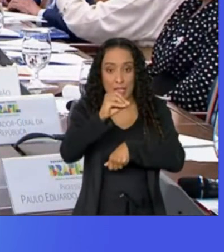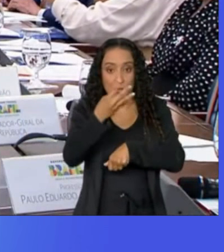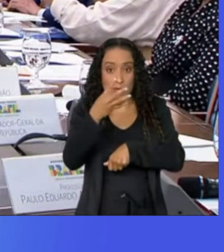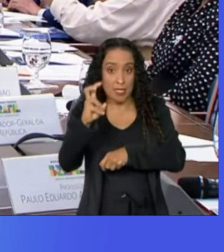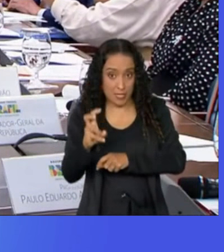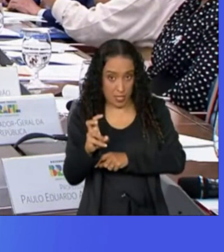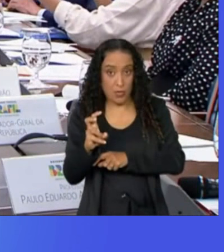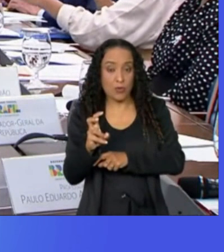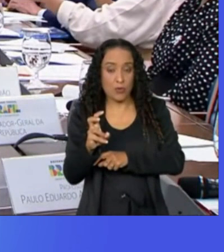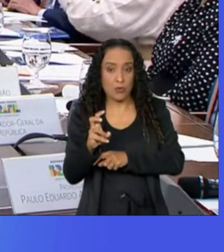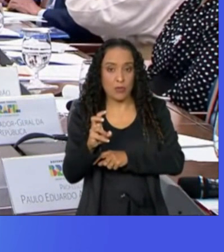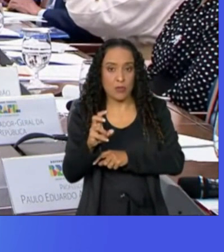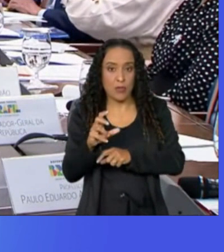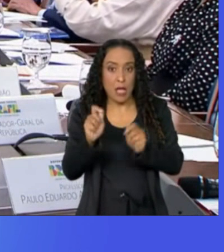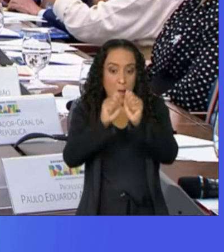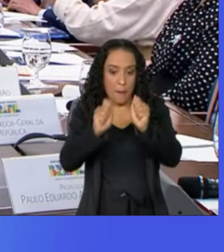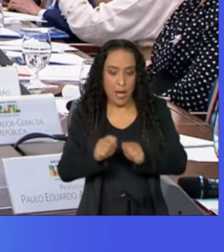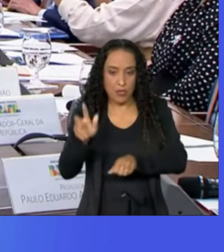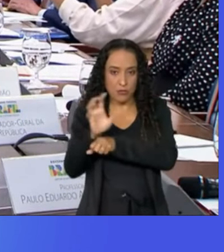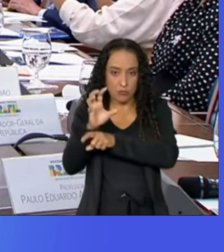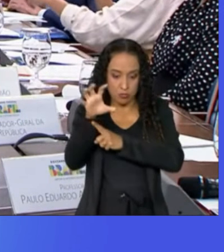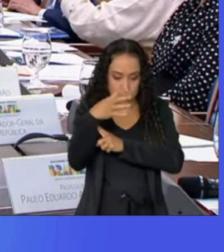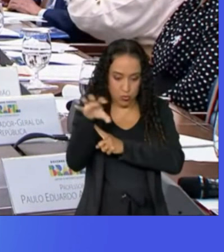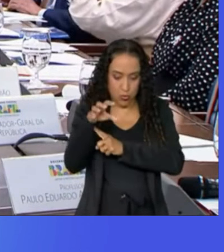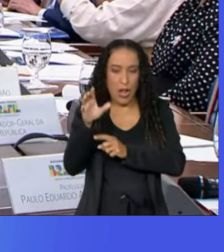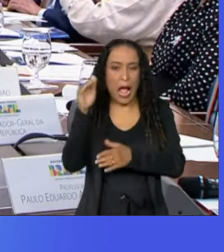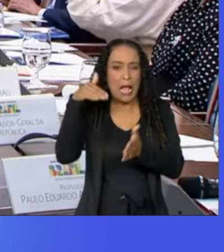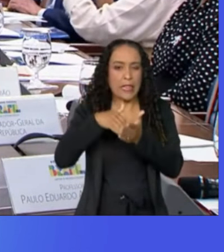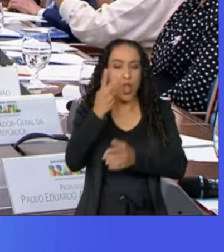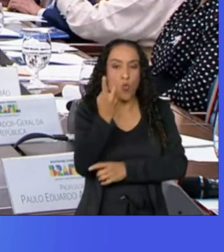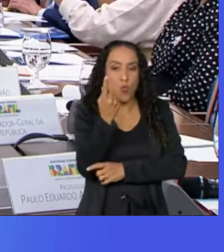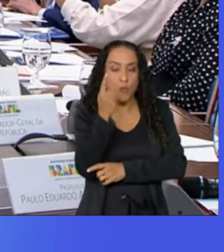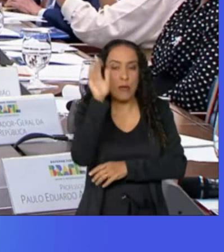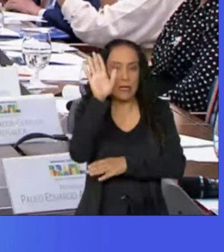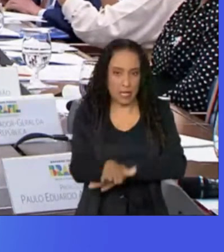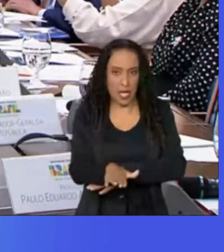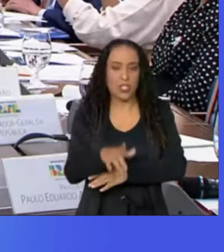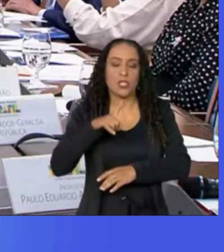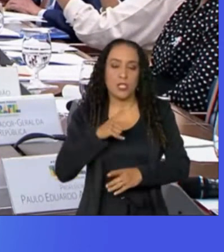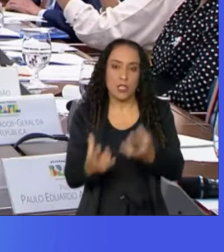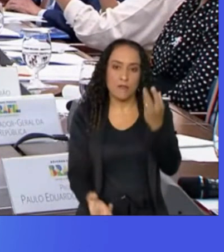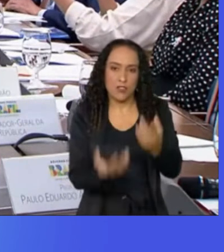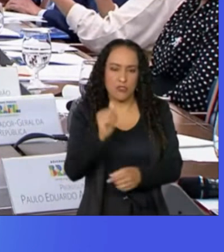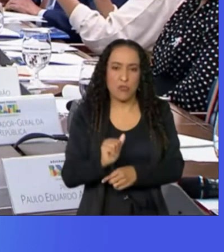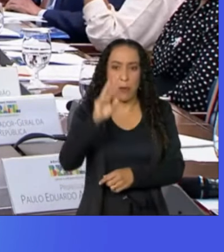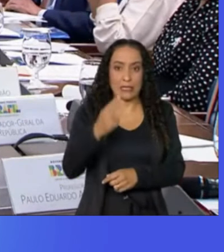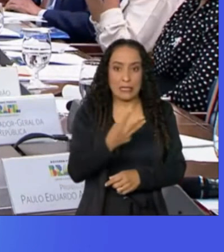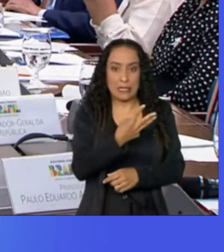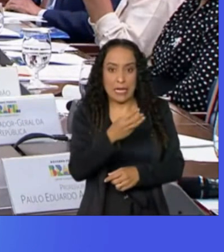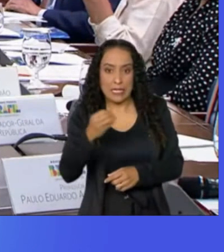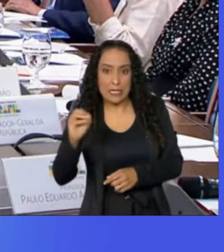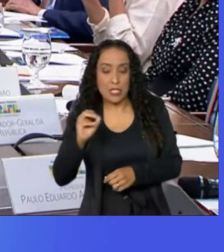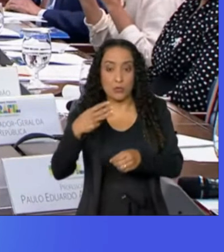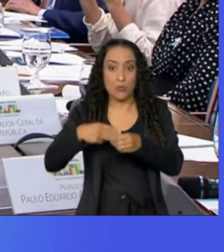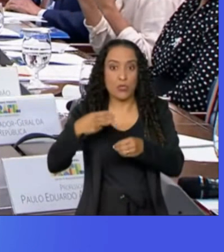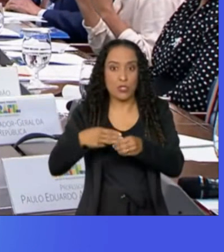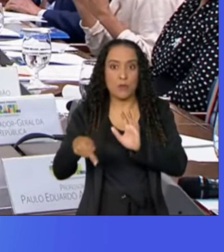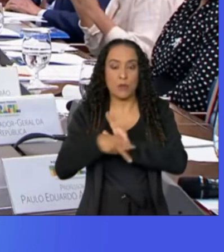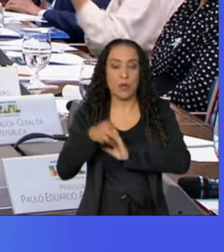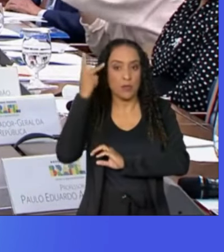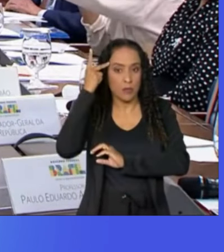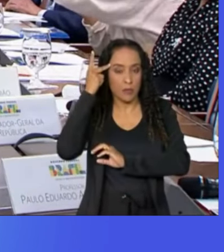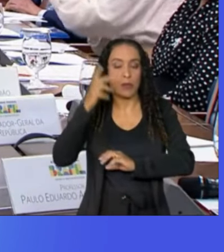segundo imagem de satélite foi até 1 hora da tarde e nós tivemos incêndio em mais de 300 municípios do Estado